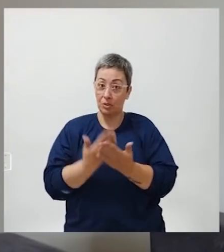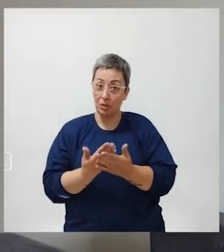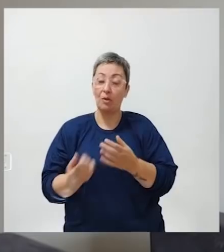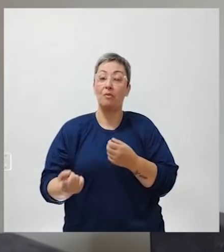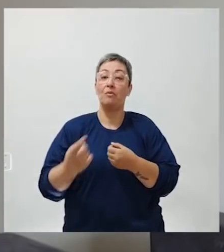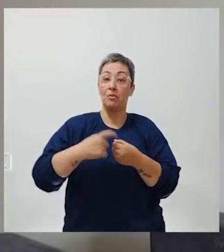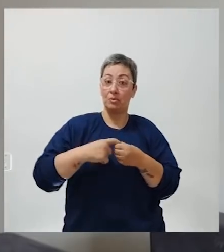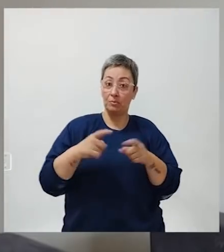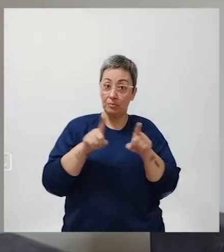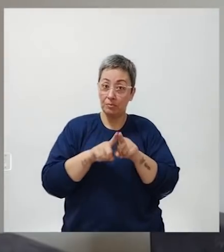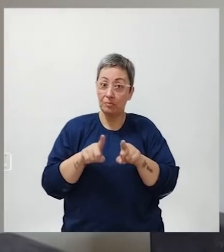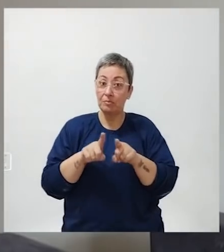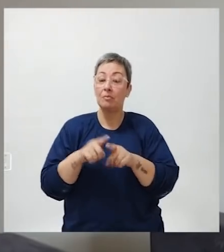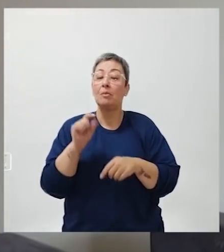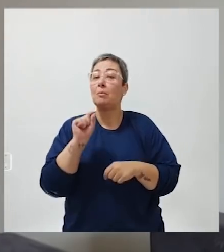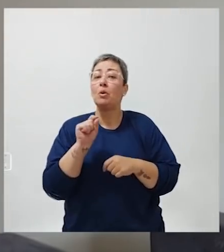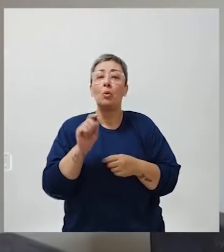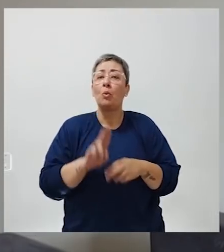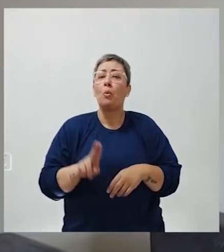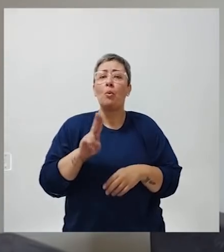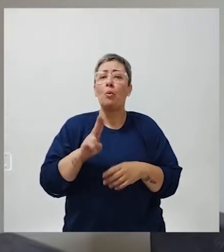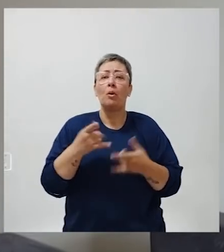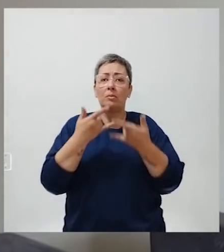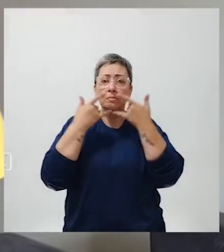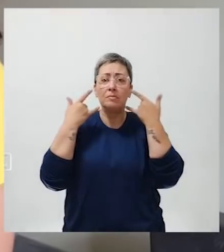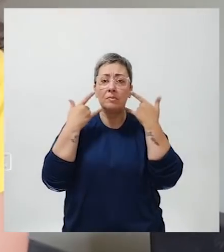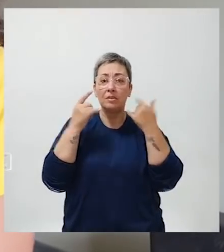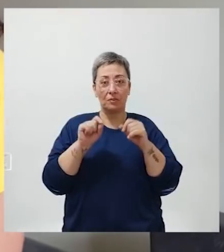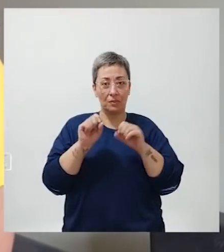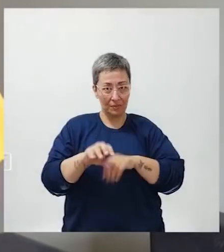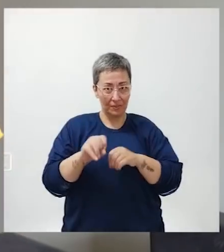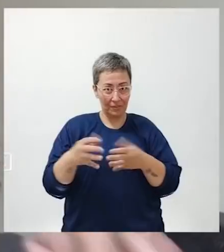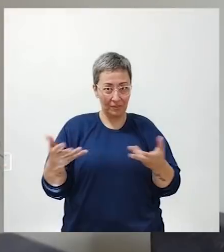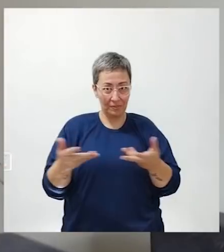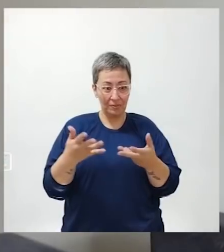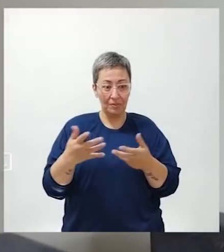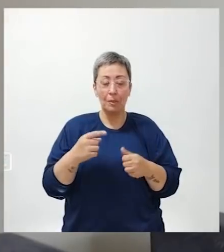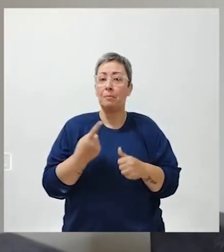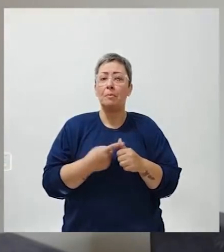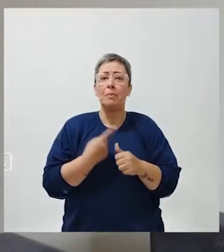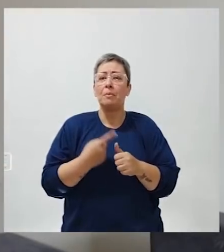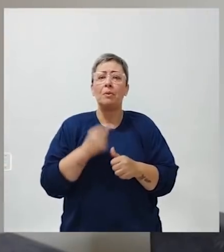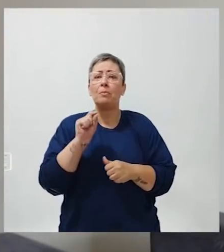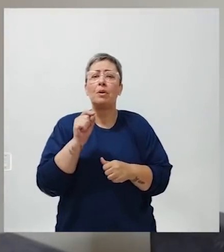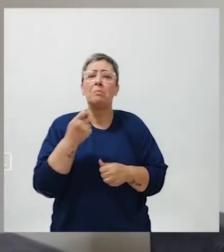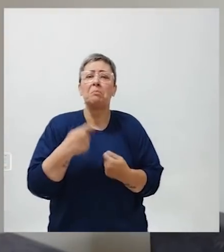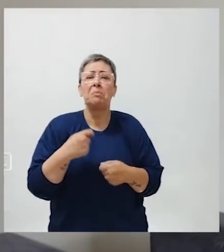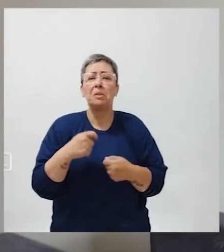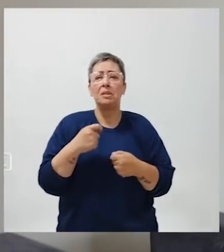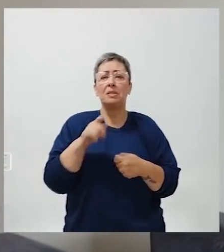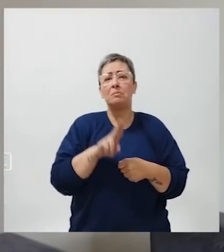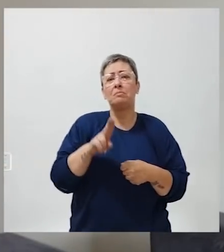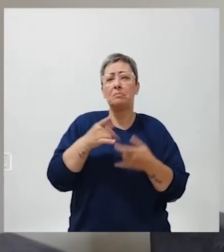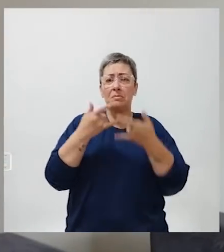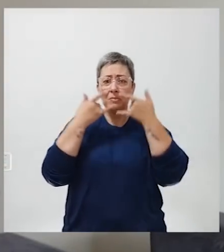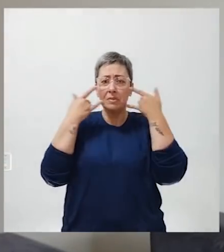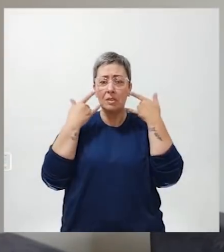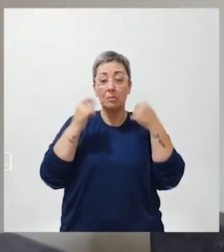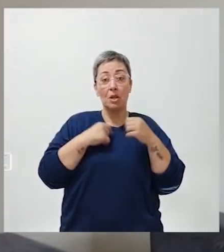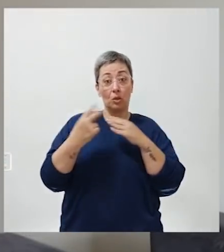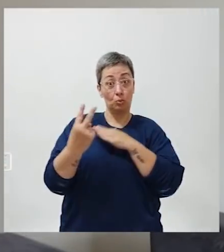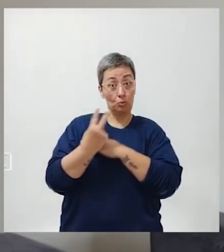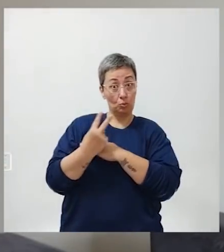já estão voltando, mas como que usa máscara? Vou ensinar então hoje pra vocês. Primeiro, pra que a gente precisa usar máscara? A gente usa máscara pra